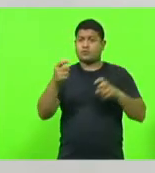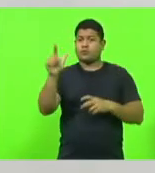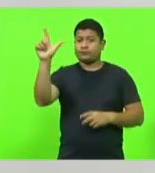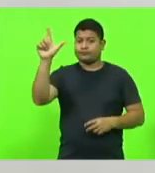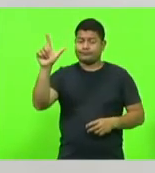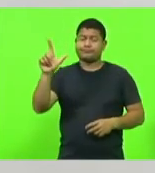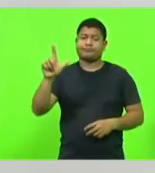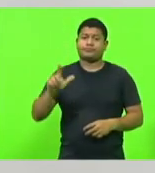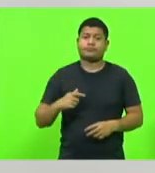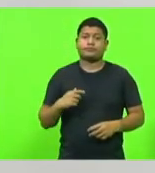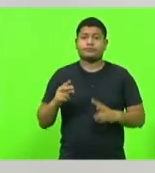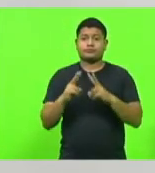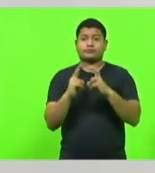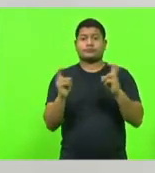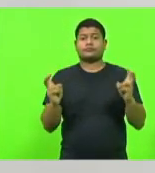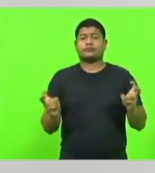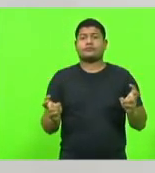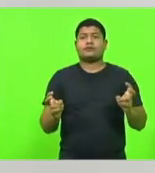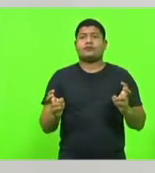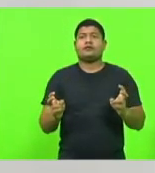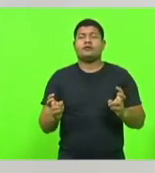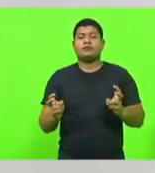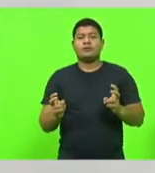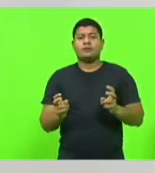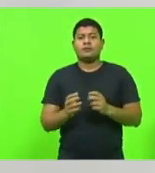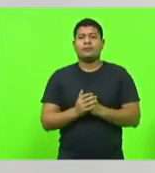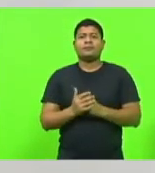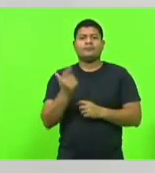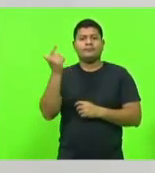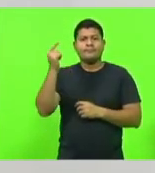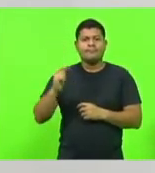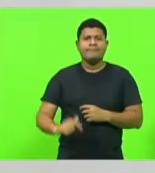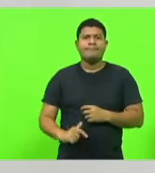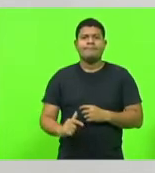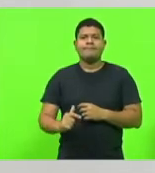sobre Florianópolis. Florianópolis,